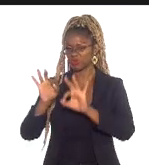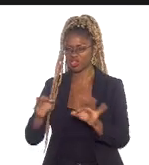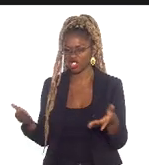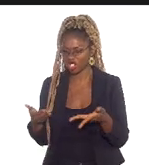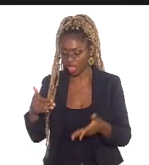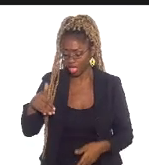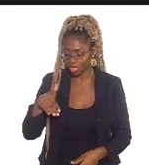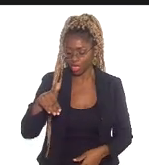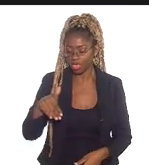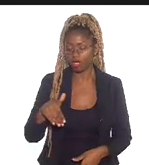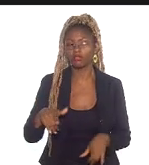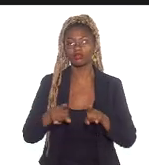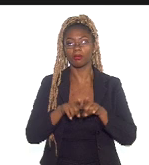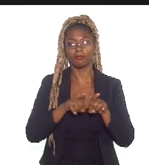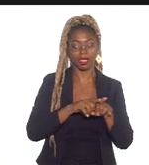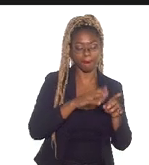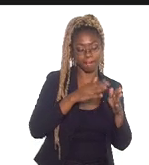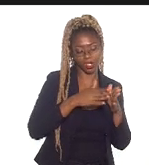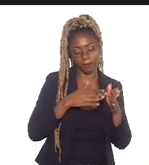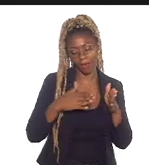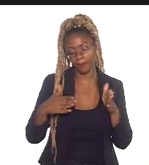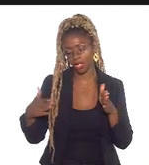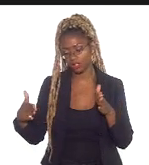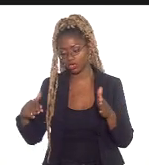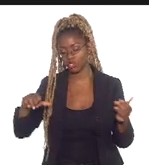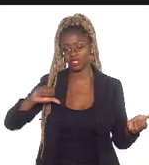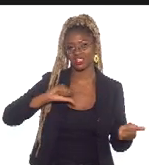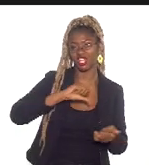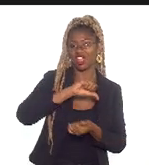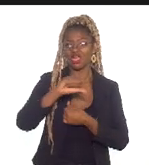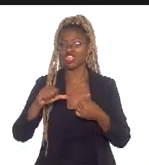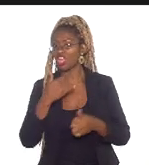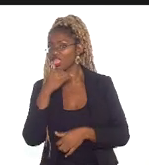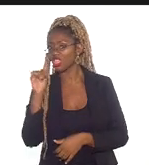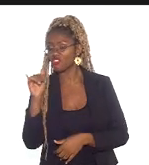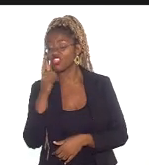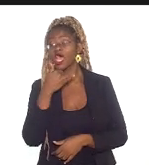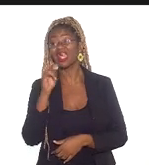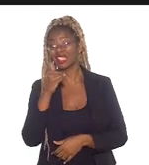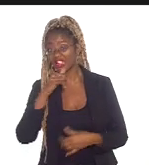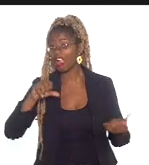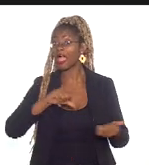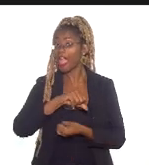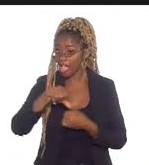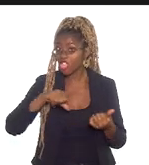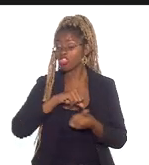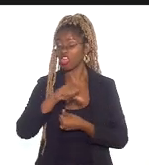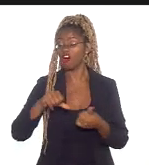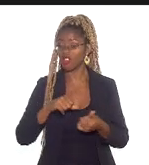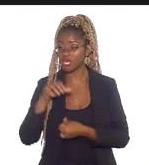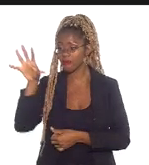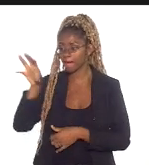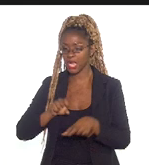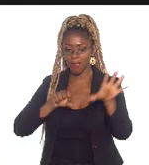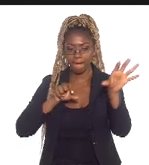é o processo de transição energética, energia renováveis e captura de